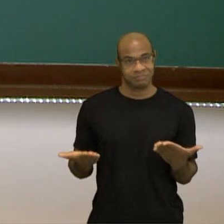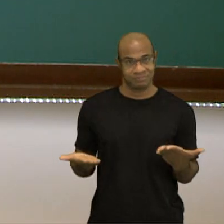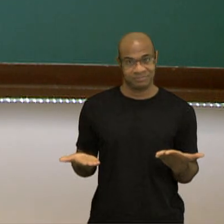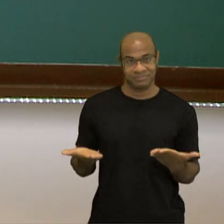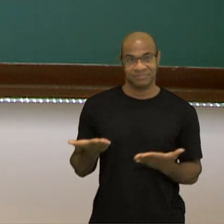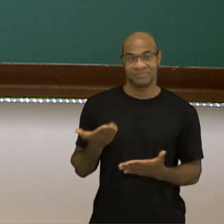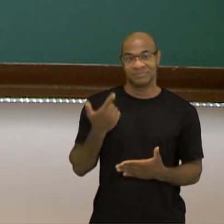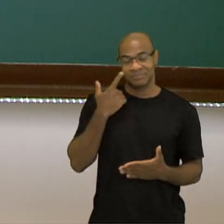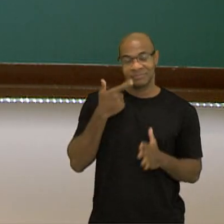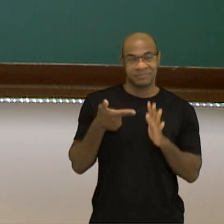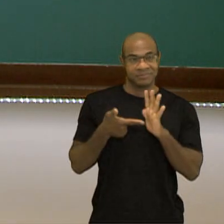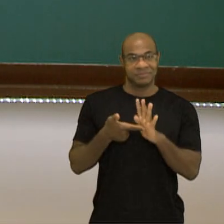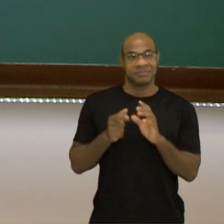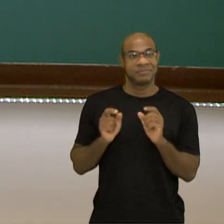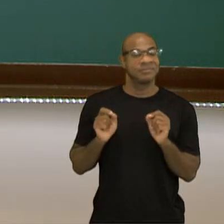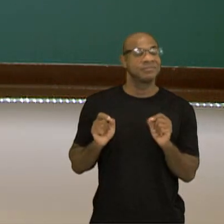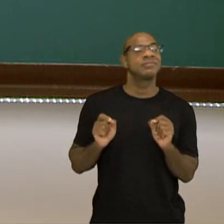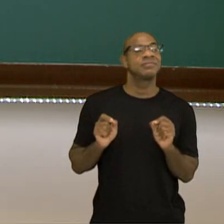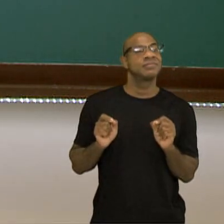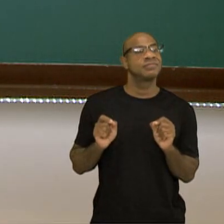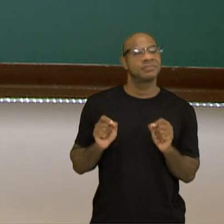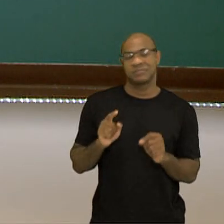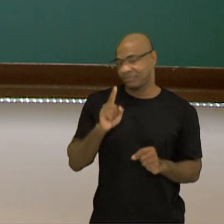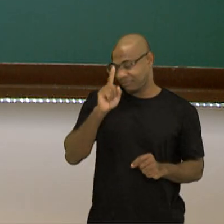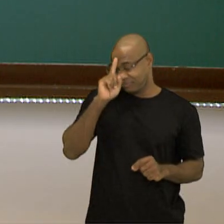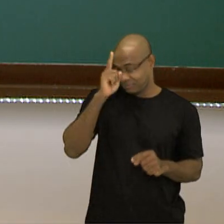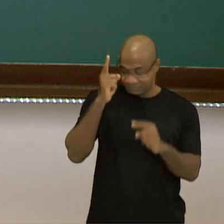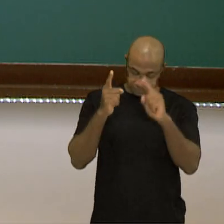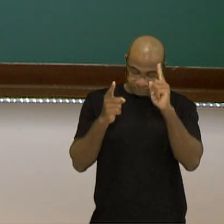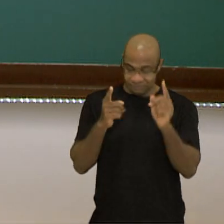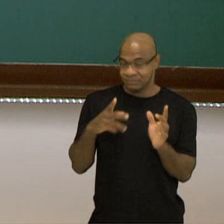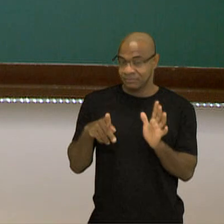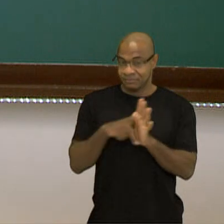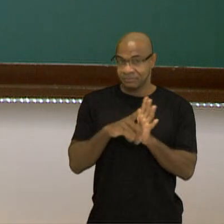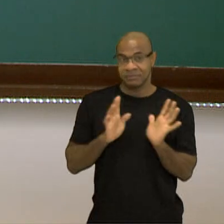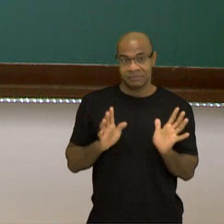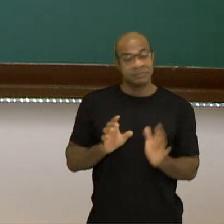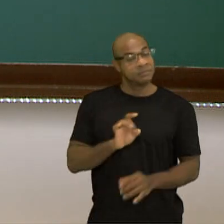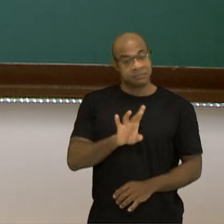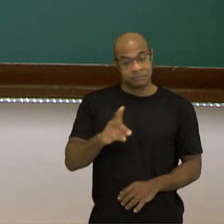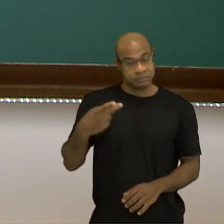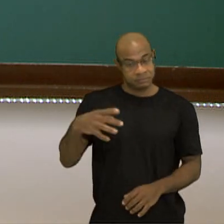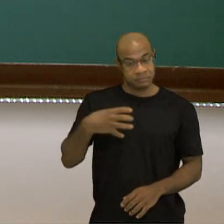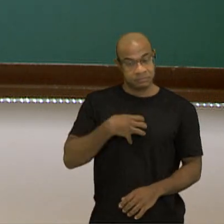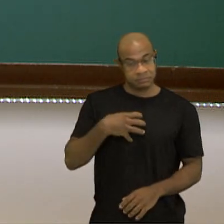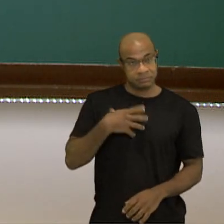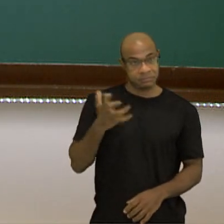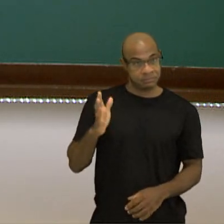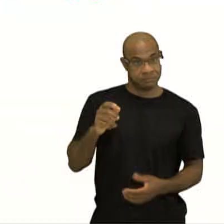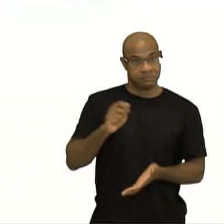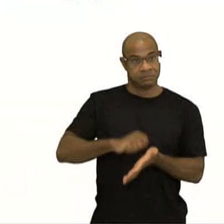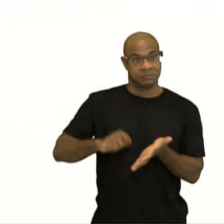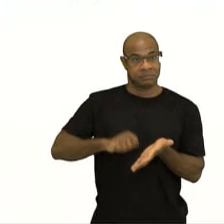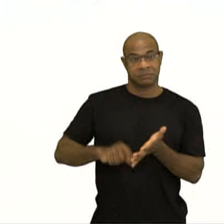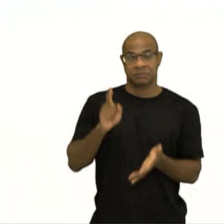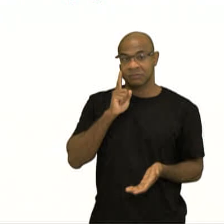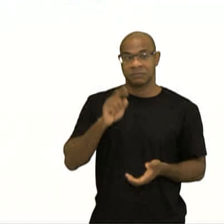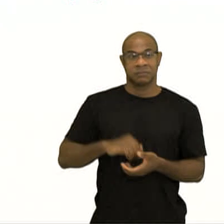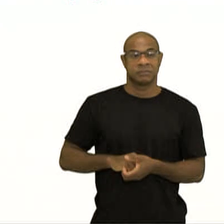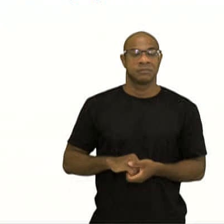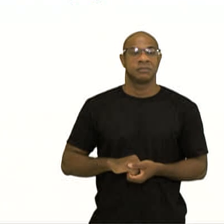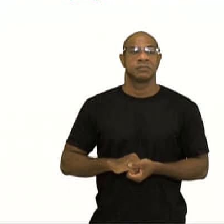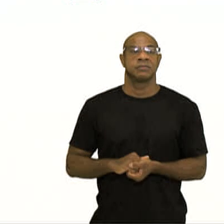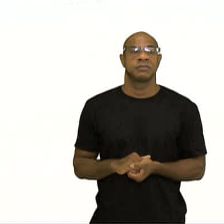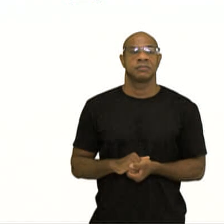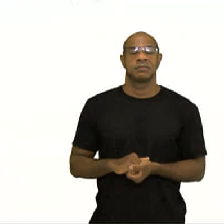Aqui vai aparecer ideias minhas, tá? Mas cada um com as suas, quer ver? Olha o que eu botei. I